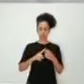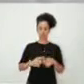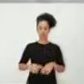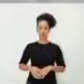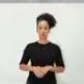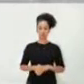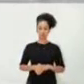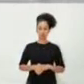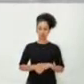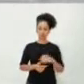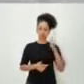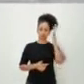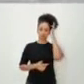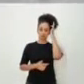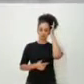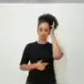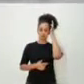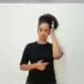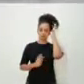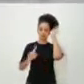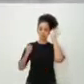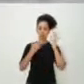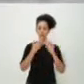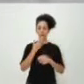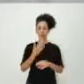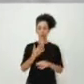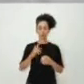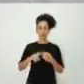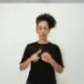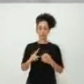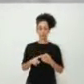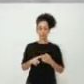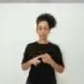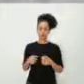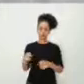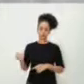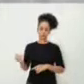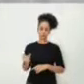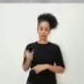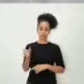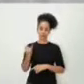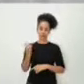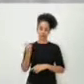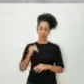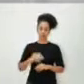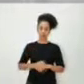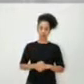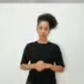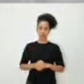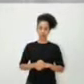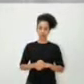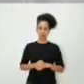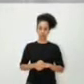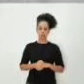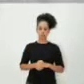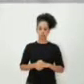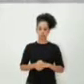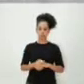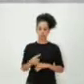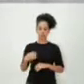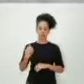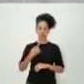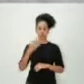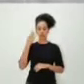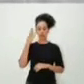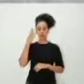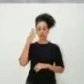um outro requerimento bastante importante né que a gente sabe que